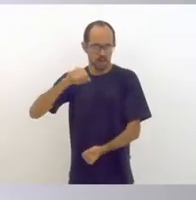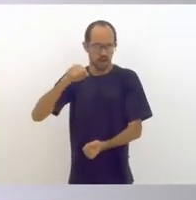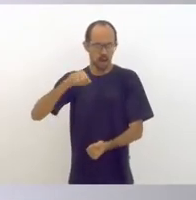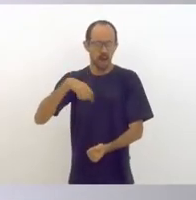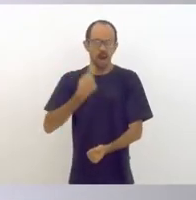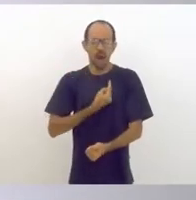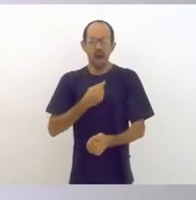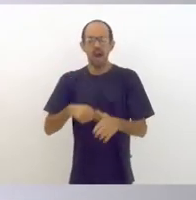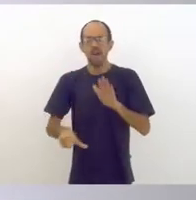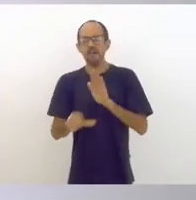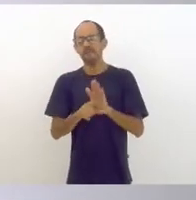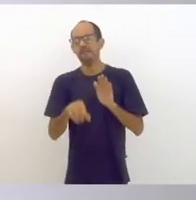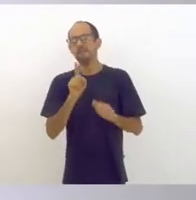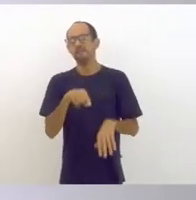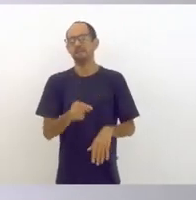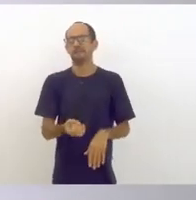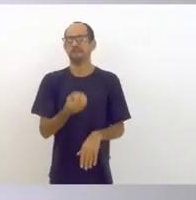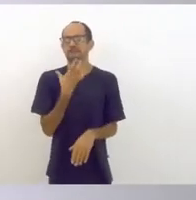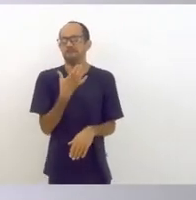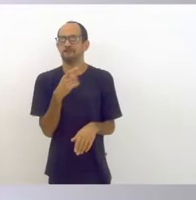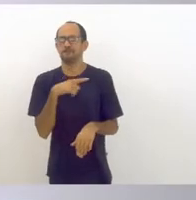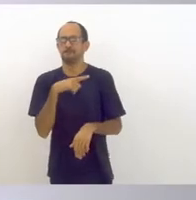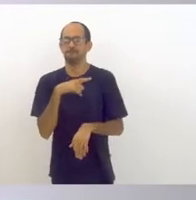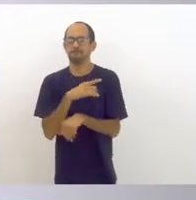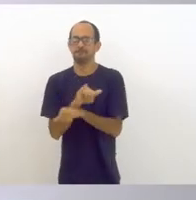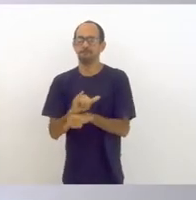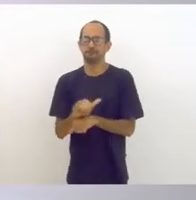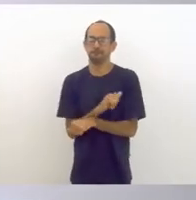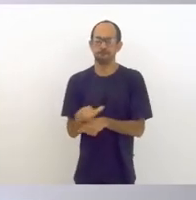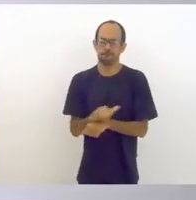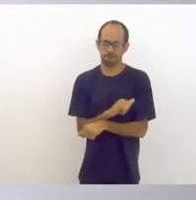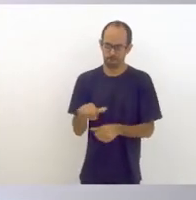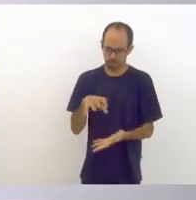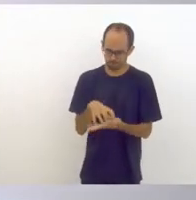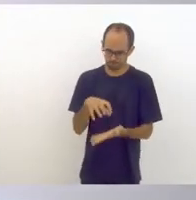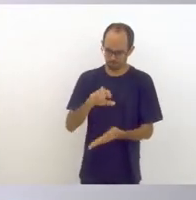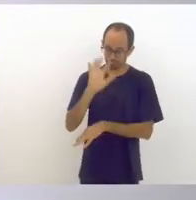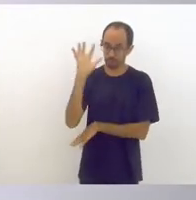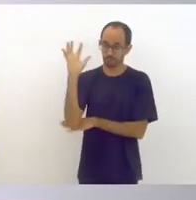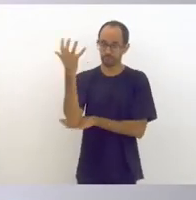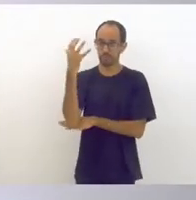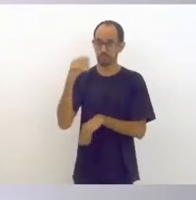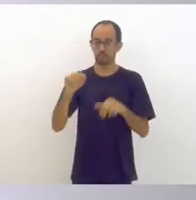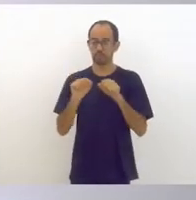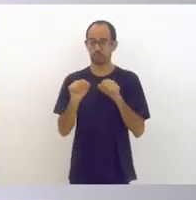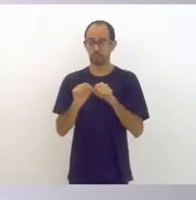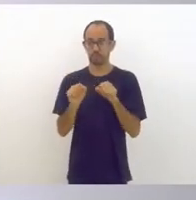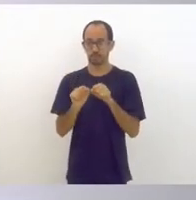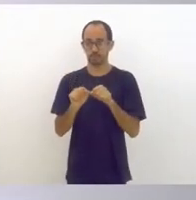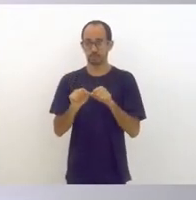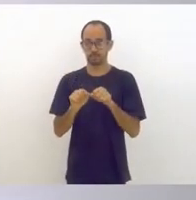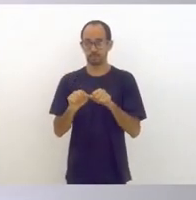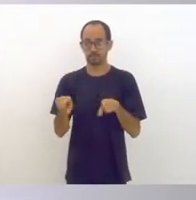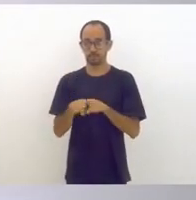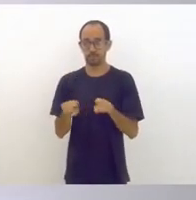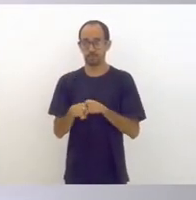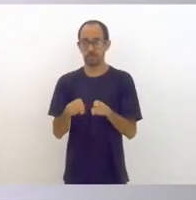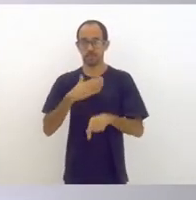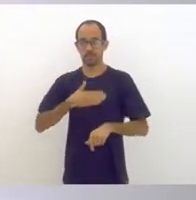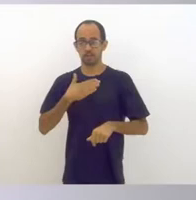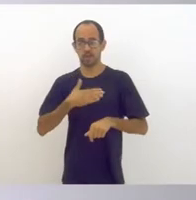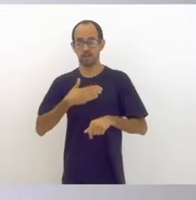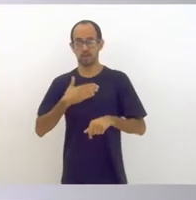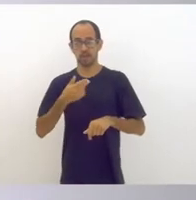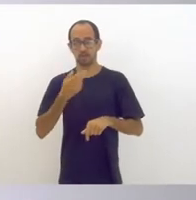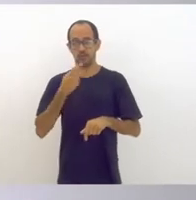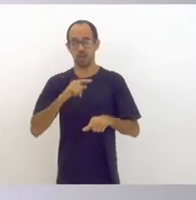existem instrumentos à disposição dos órgãos ambientais para fazer o controle. Inclusive, eu queria deixar registrado que